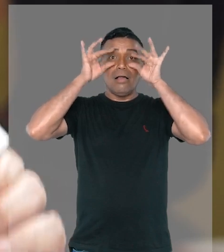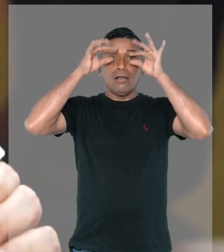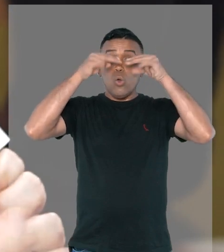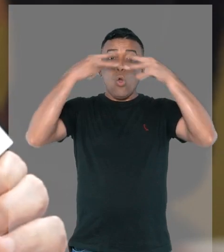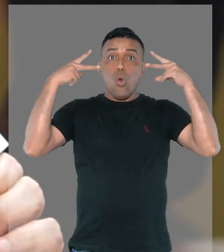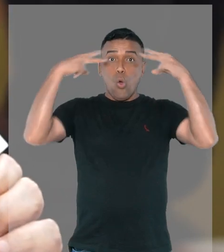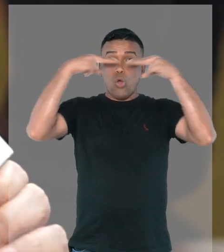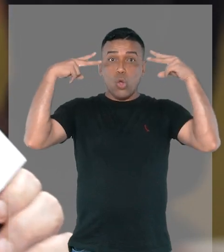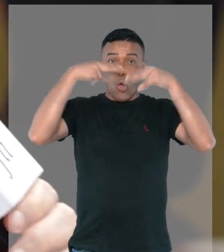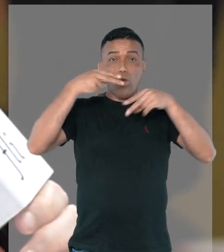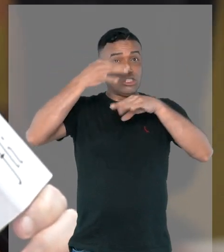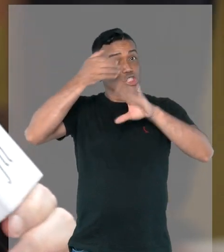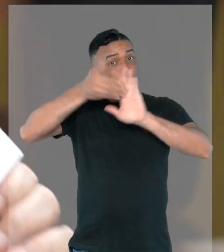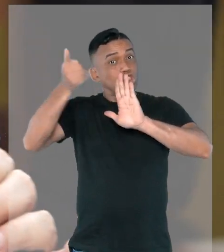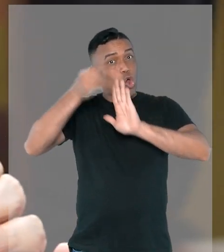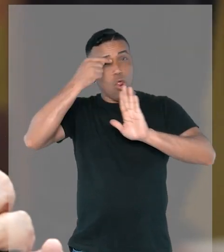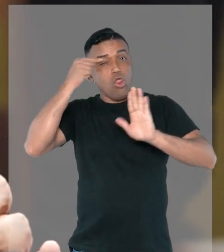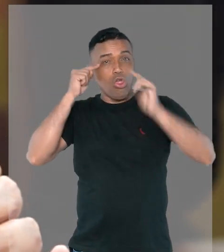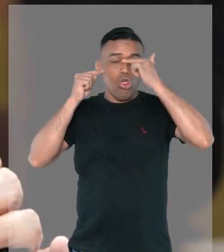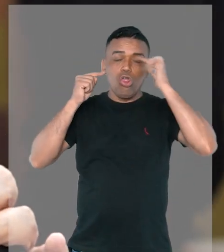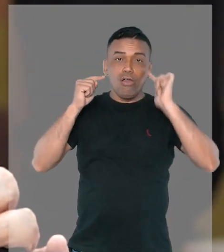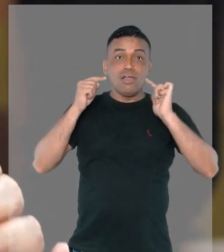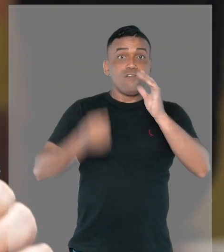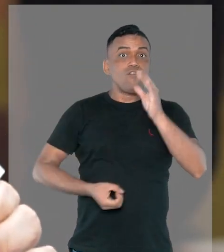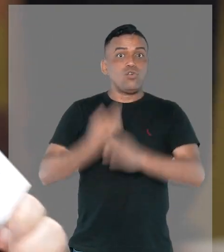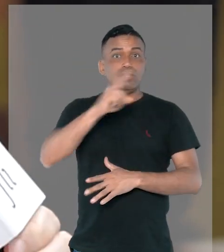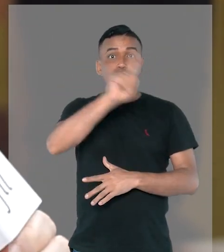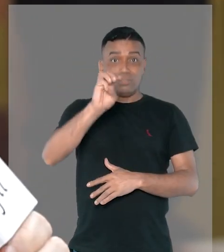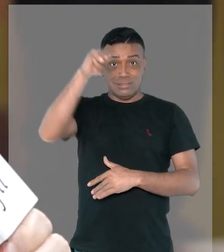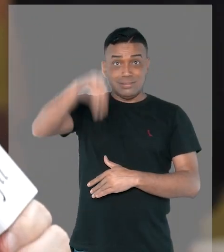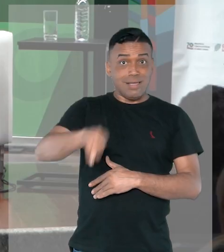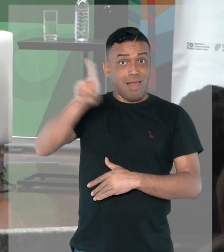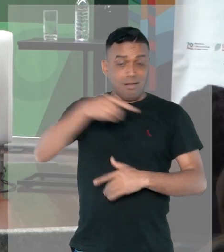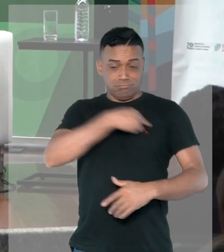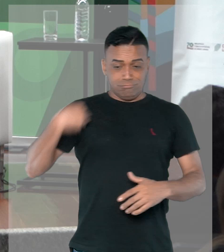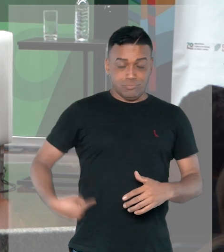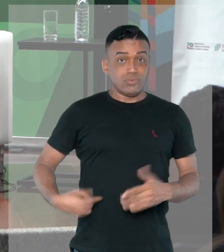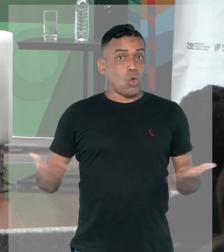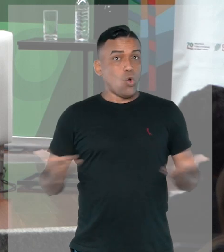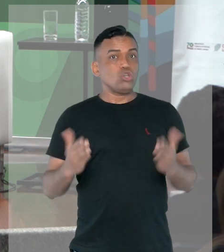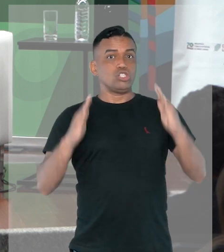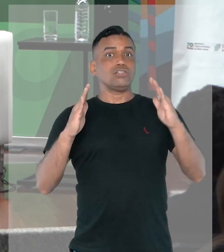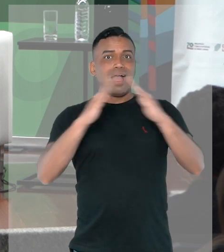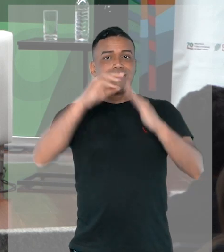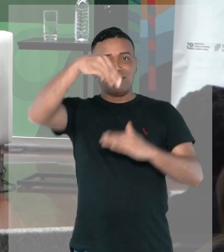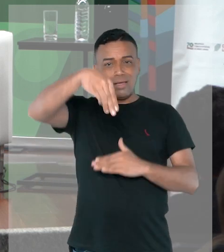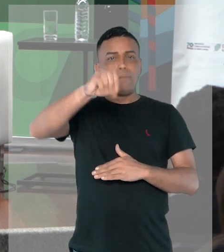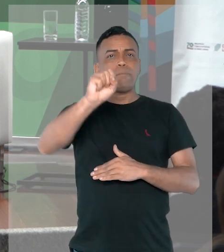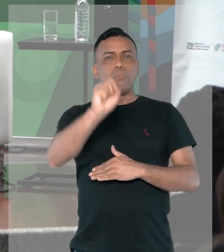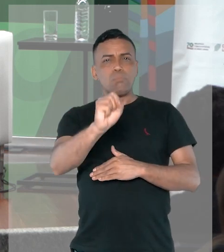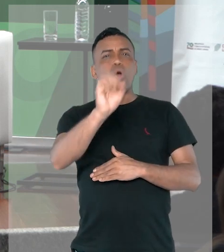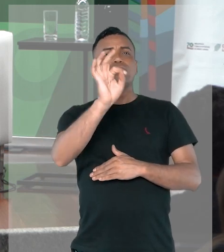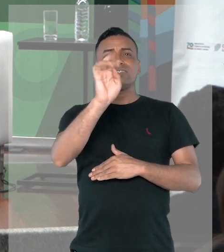na orelha, e que seria o fundador do Zen na China. Mas nos mosteiros atuais, no Japão, ninguém pratica.